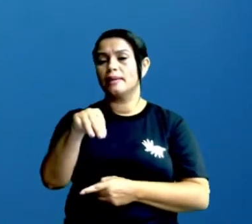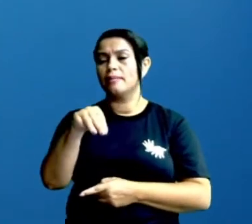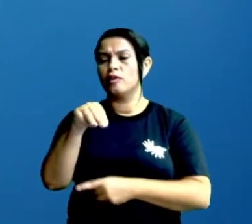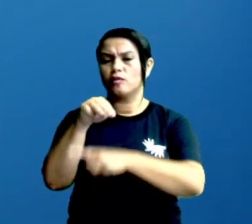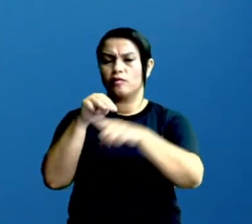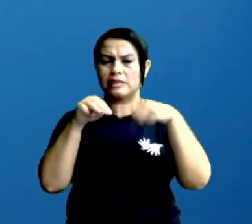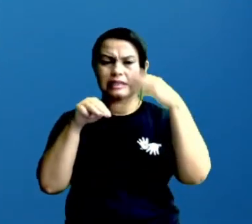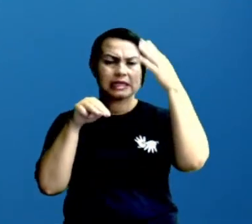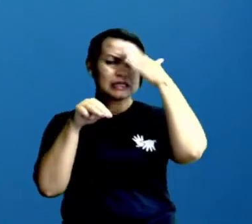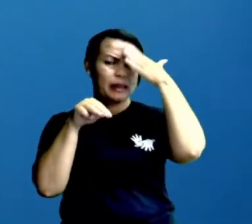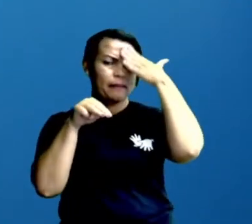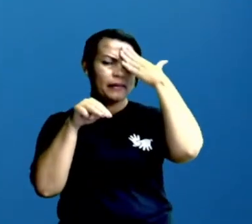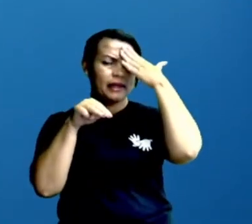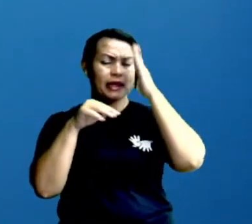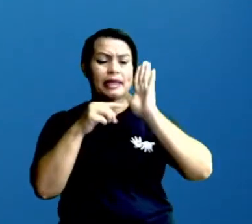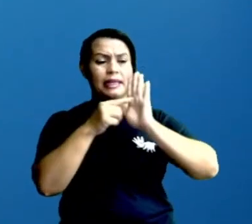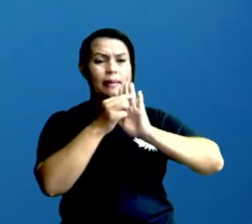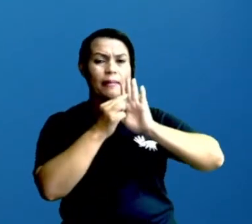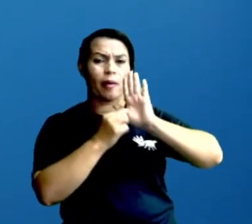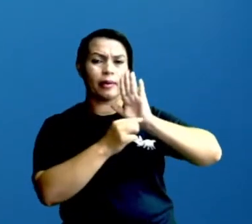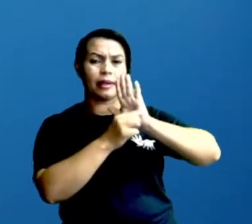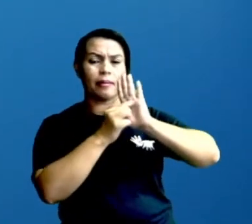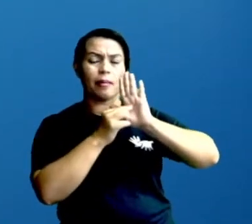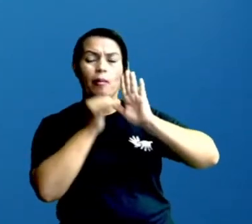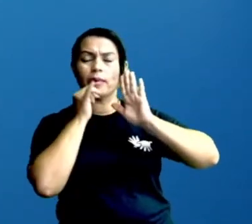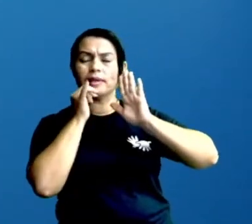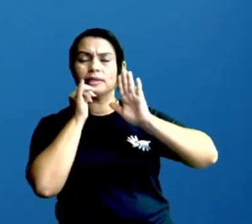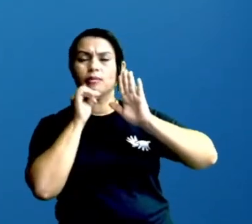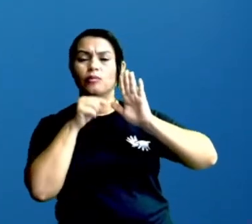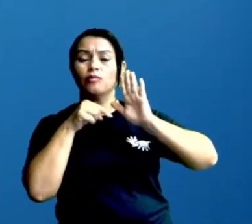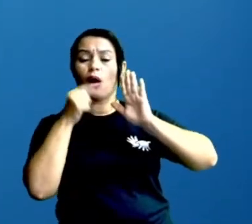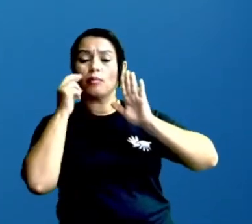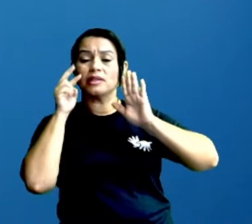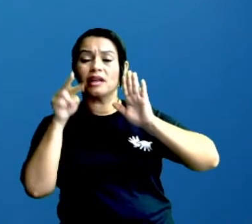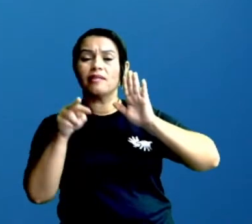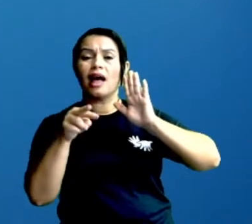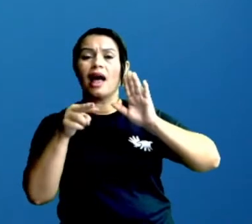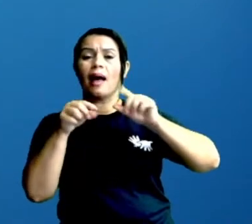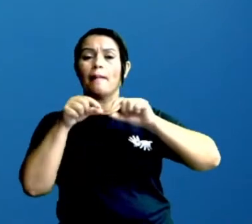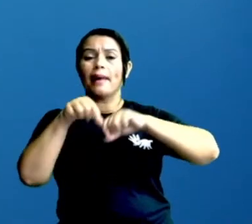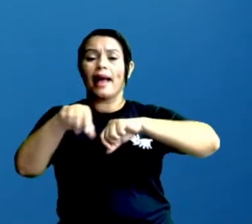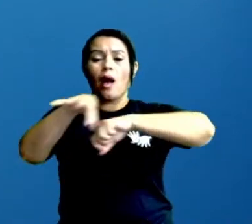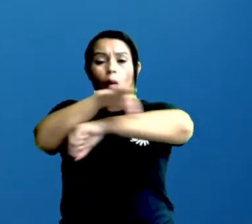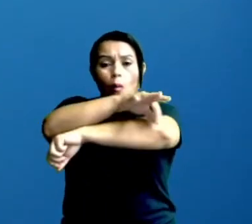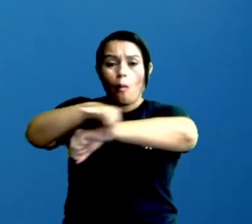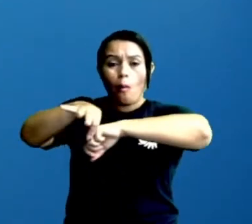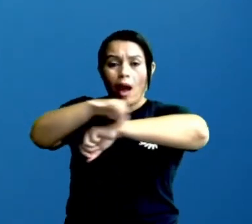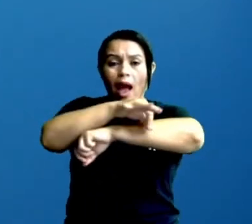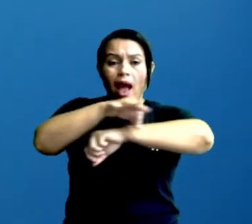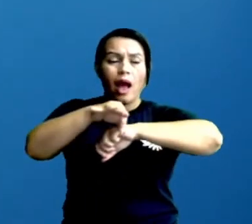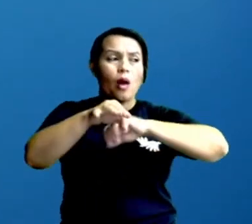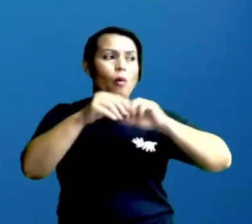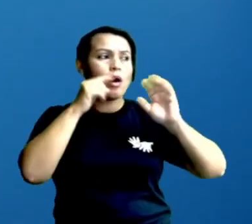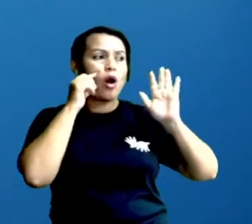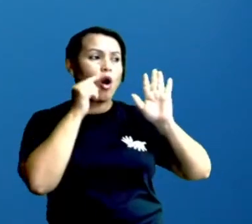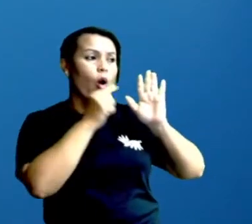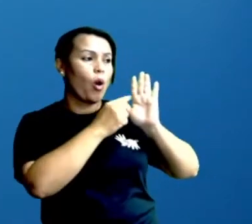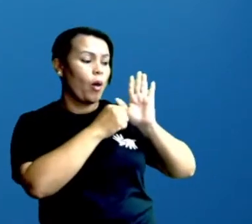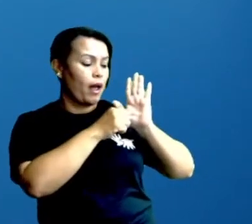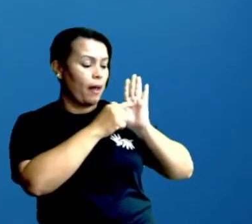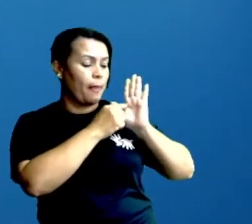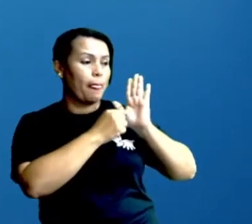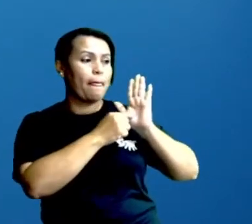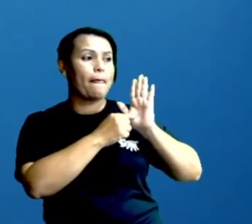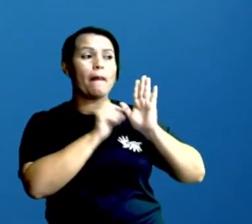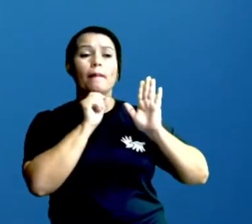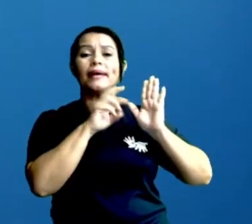você sabia que a palma da nossa mão, se você correr aí em casa e pegar uma régua, você vai ver que o palmo da